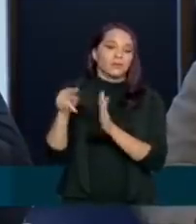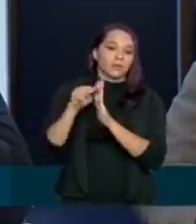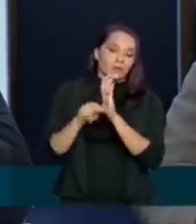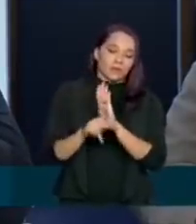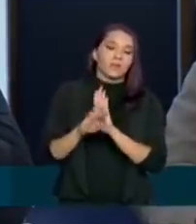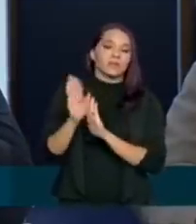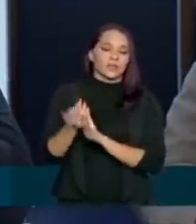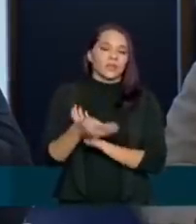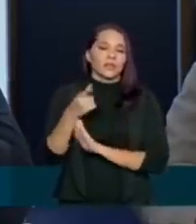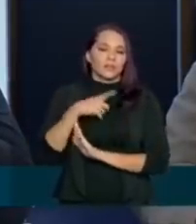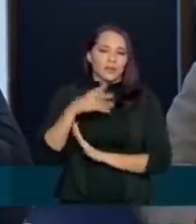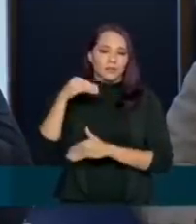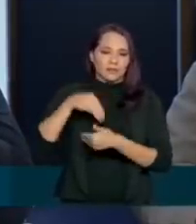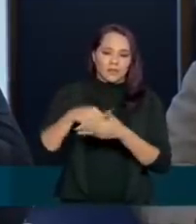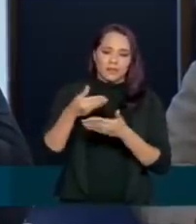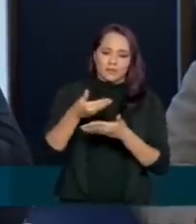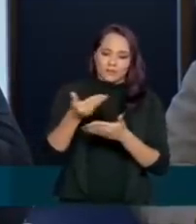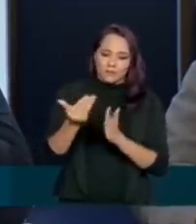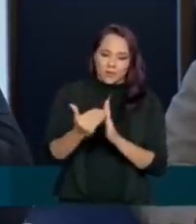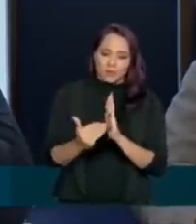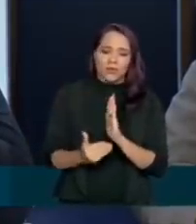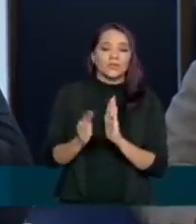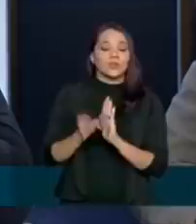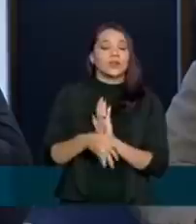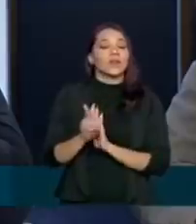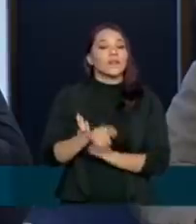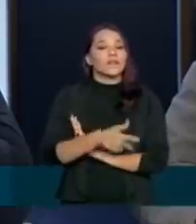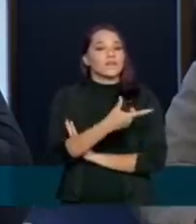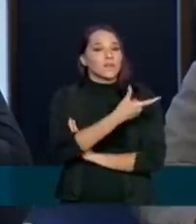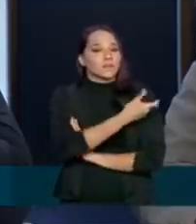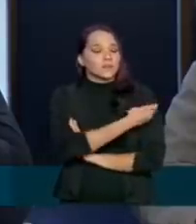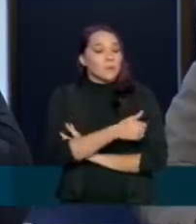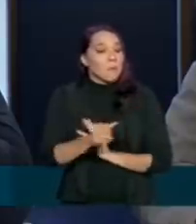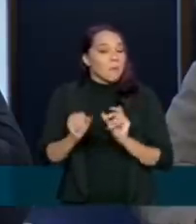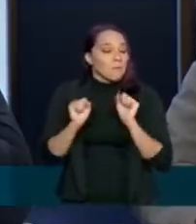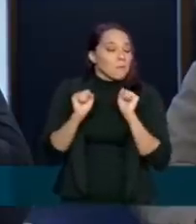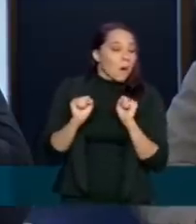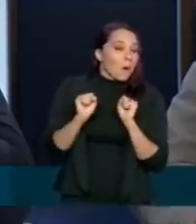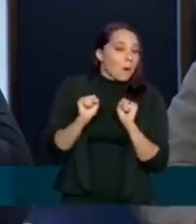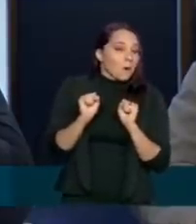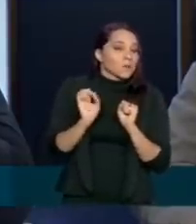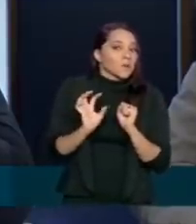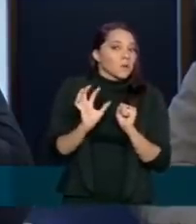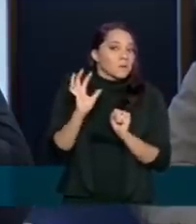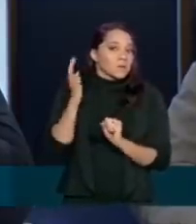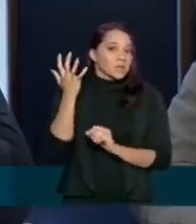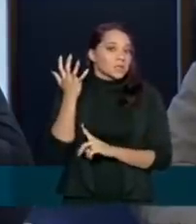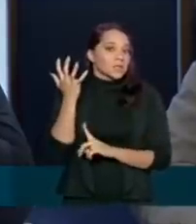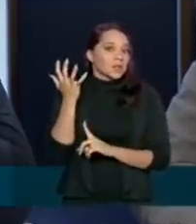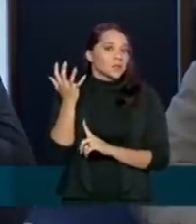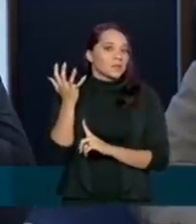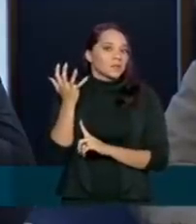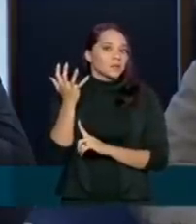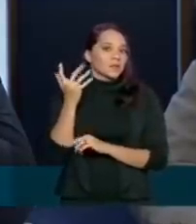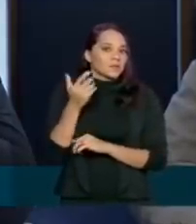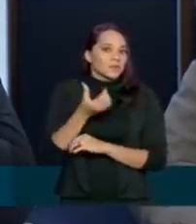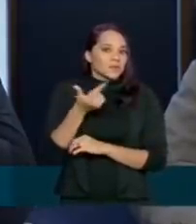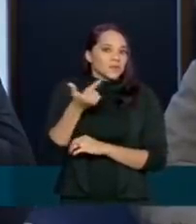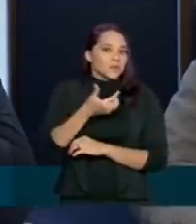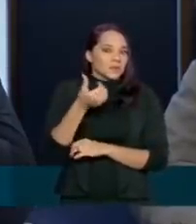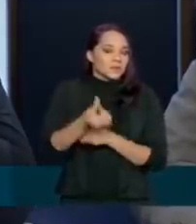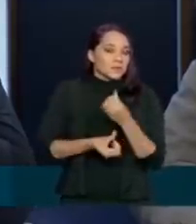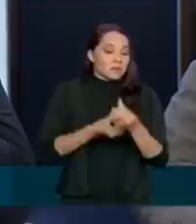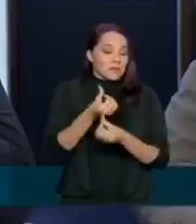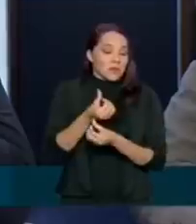já estamos dentro desse protocolo. É uma vacina que pode acontecer ainda na metade do segundo semestre desse